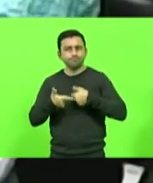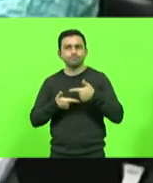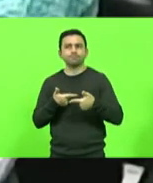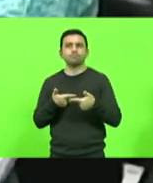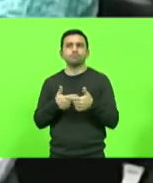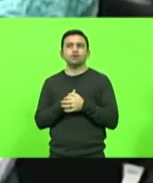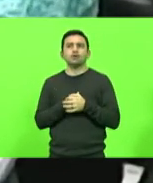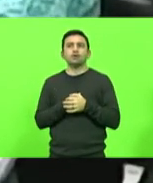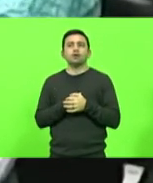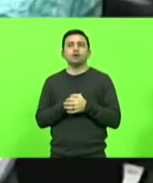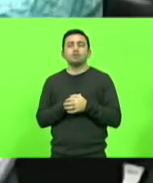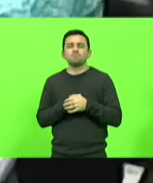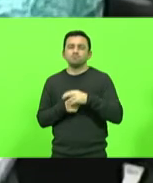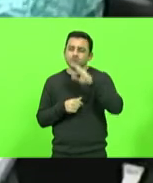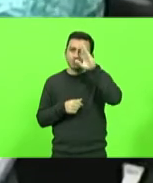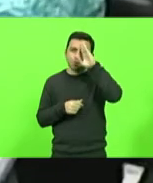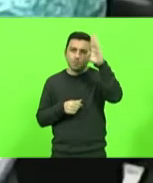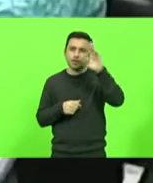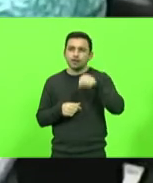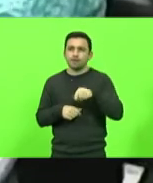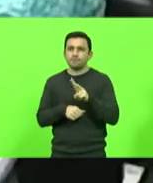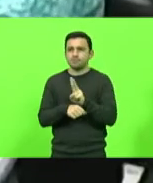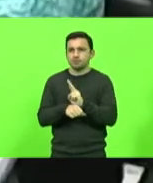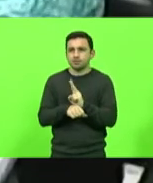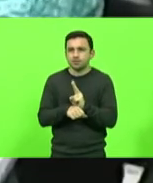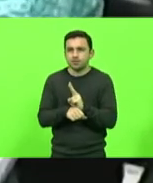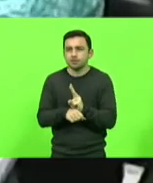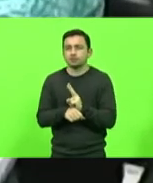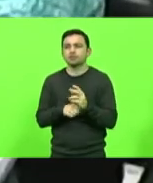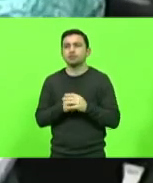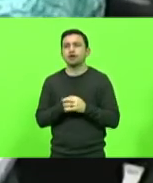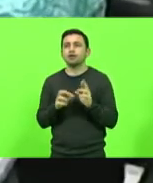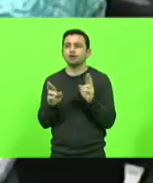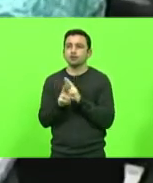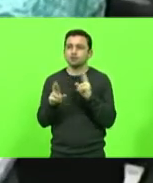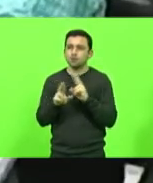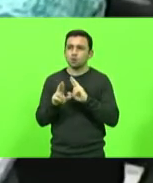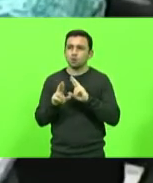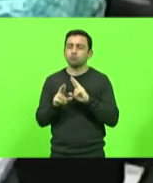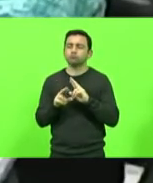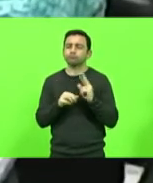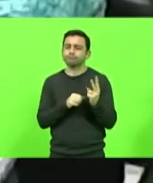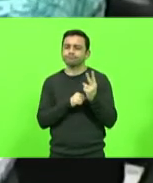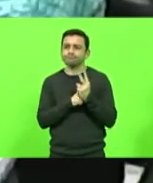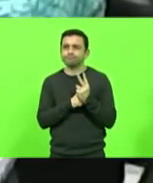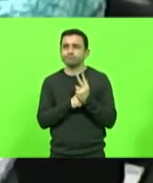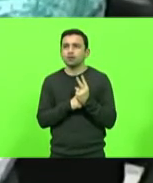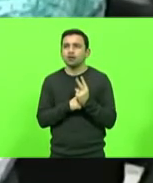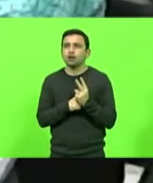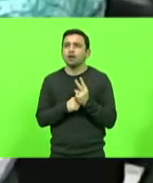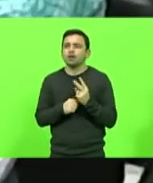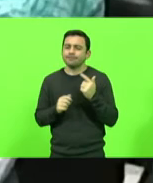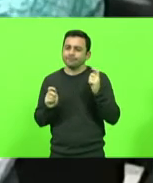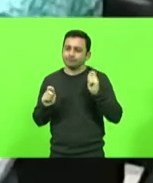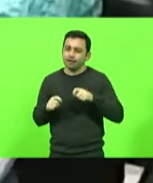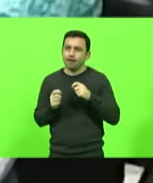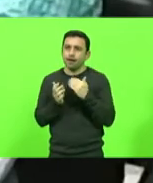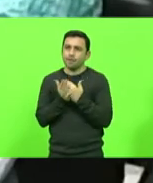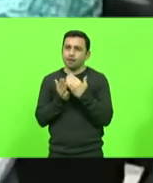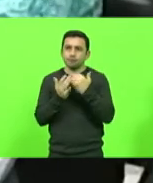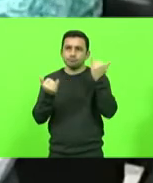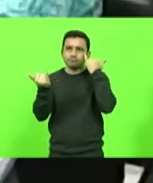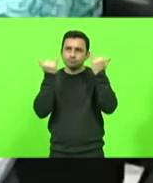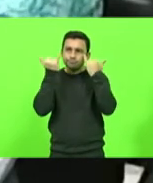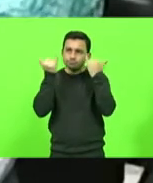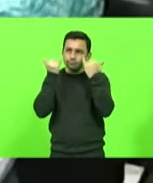Especialmente as questões de vigilância socioassistencial em relação ao cofinanciamento, para que a gente possa estar recebendo as informações